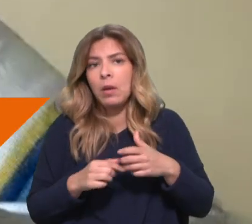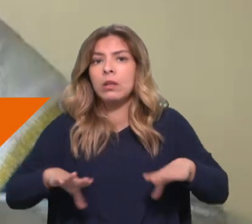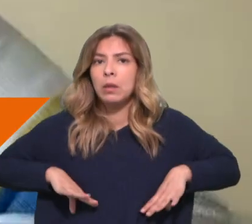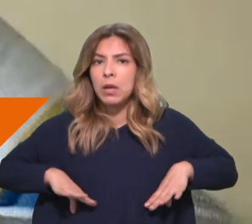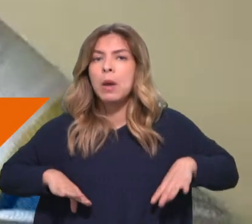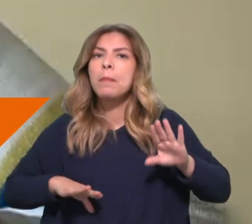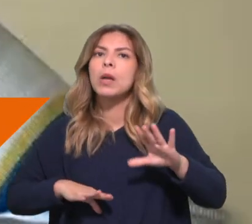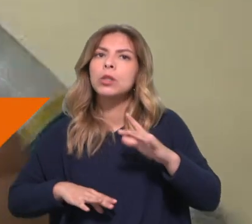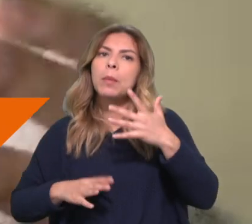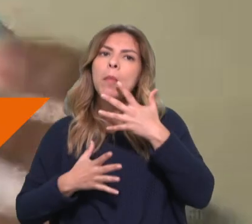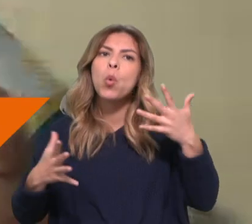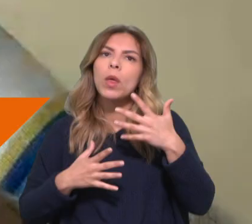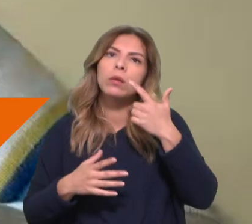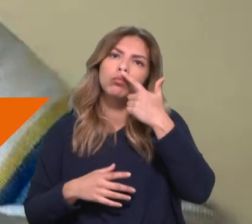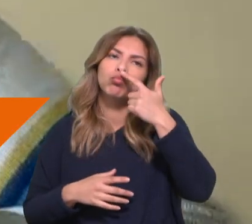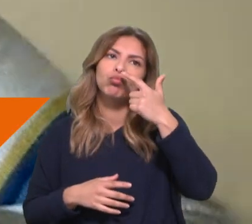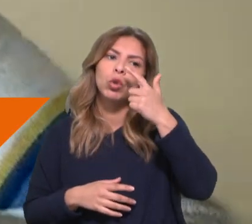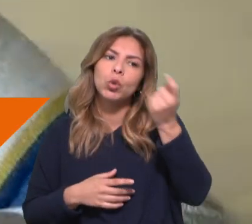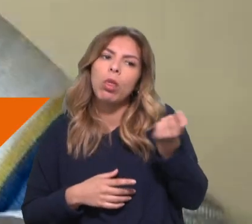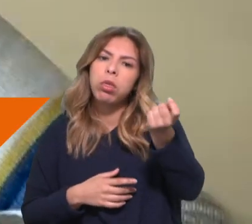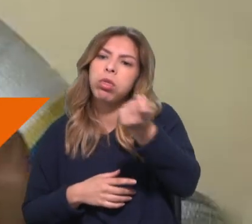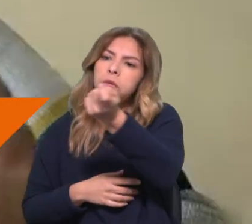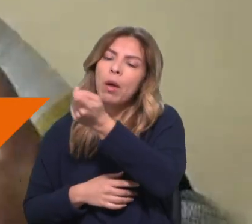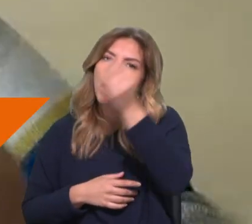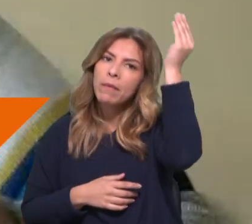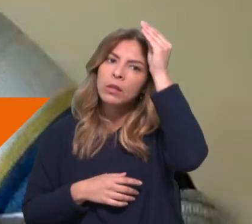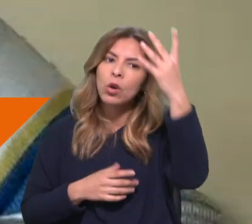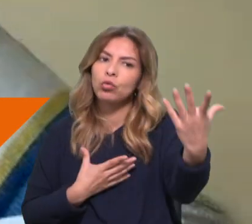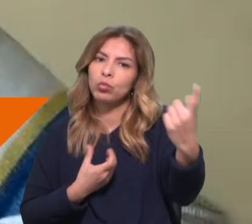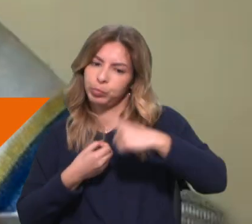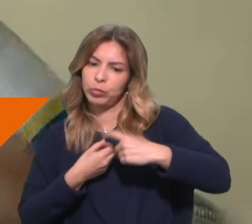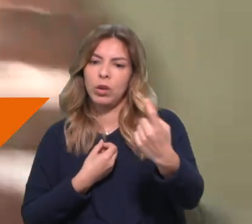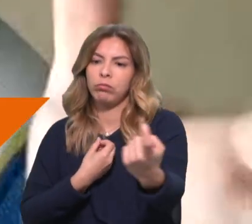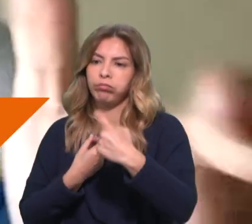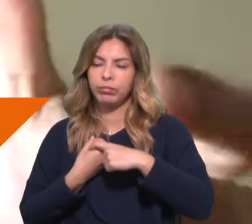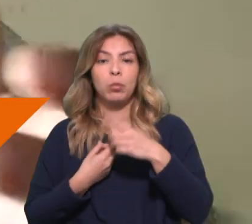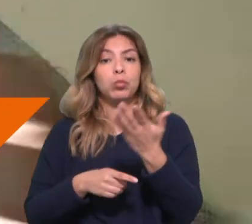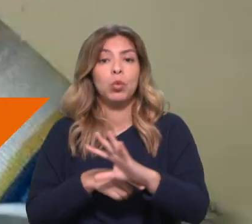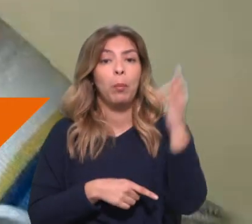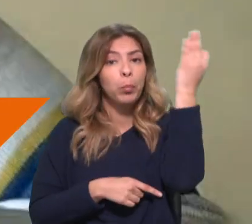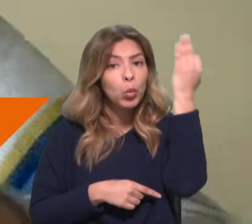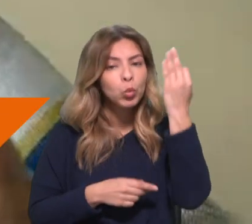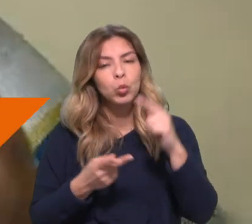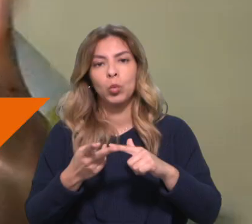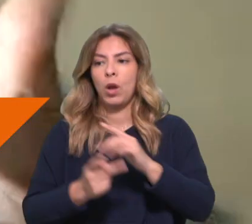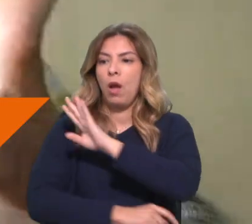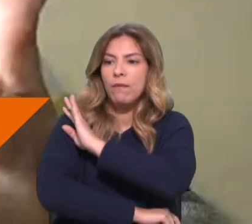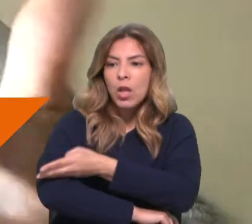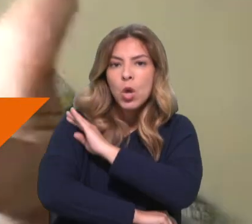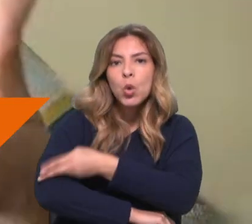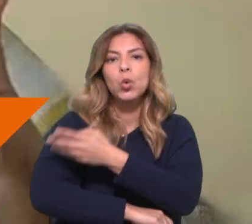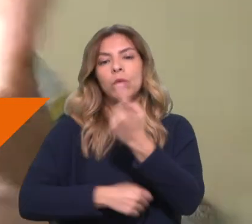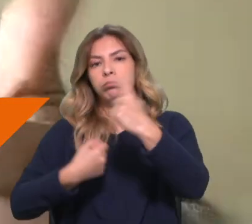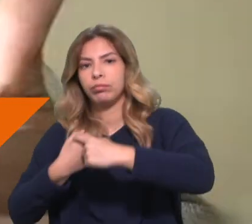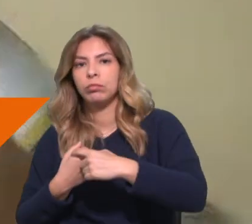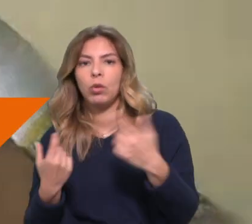que nos procuram de concelhos limítrofes para viver connosco. Temos desde o Distrito do Porto, no próprio Distrito de Aveiro, concelhos como São João da Madeira, Oliveira